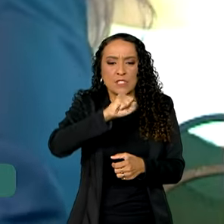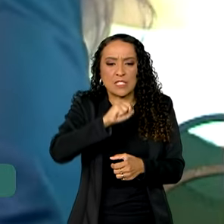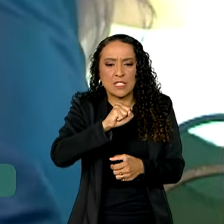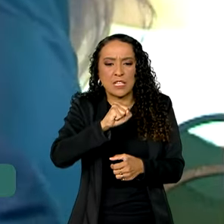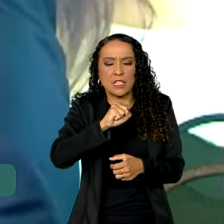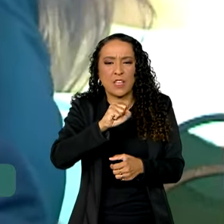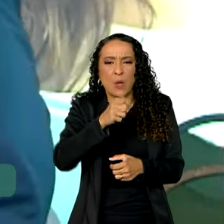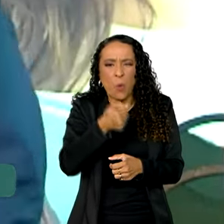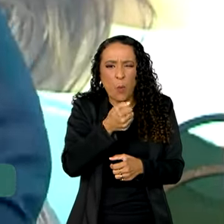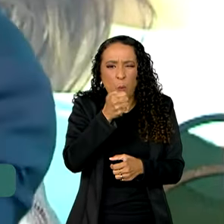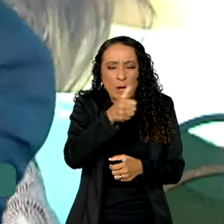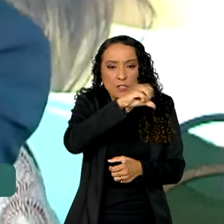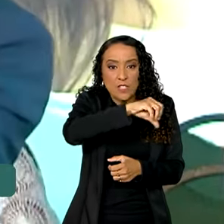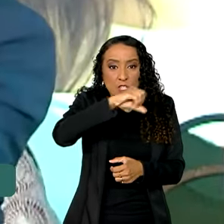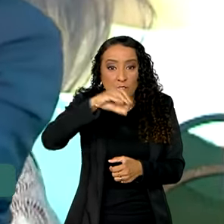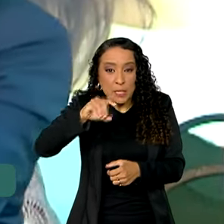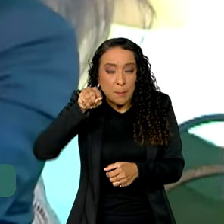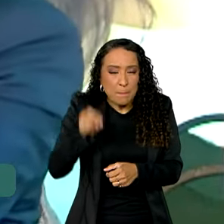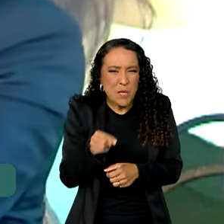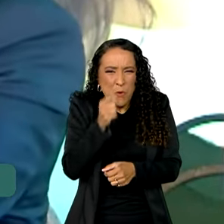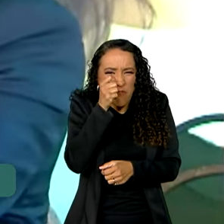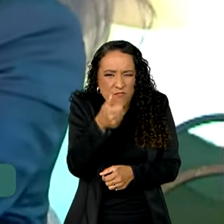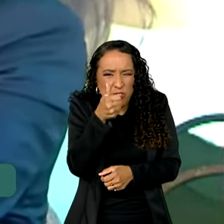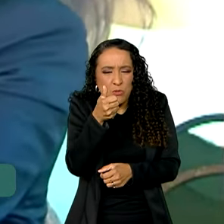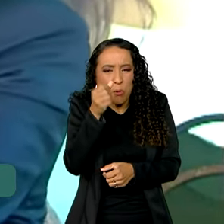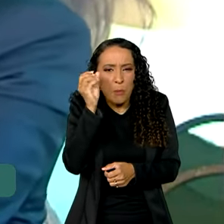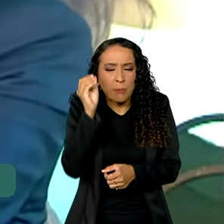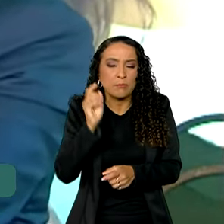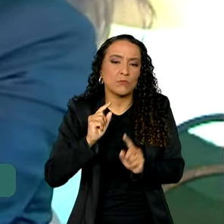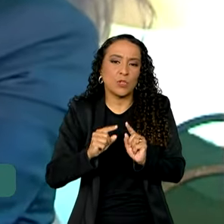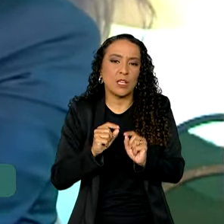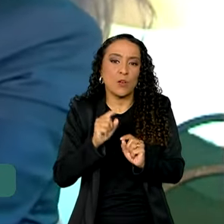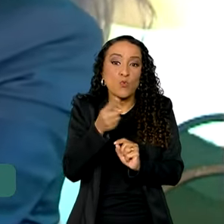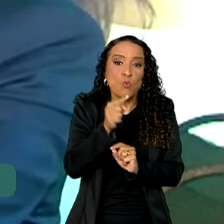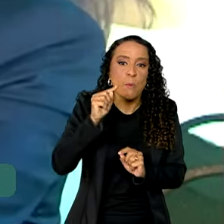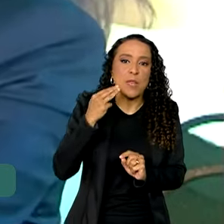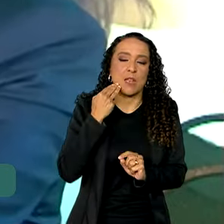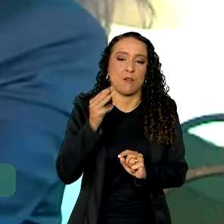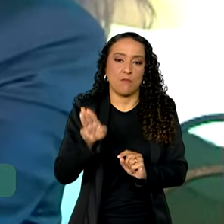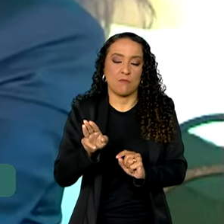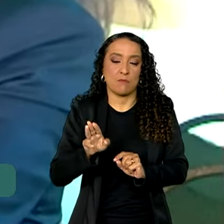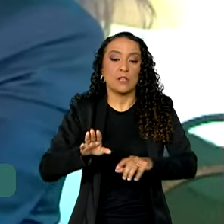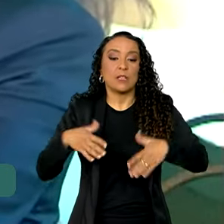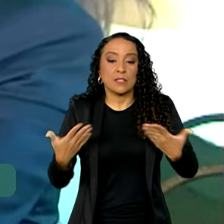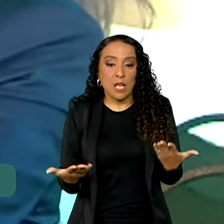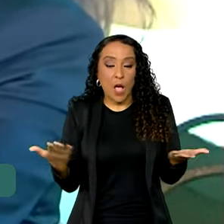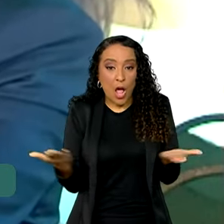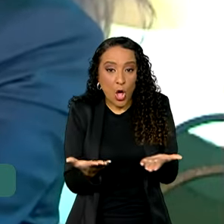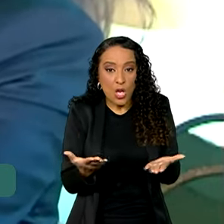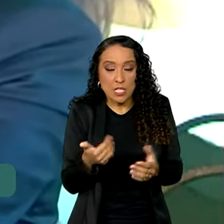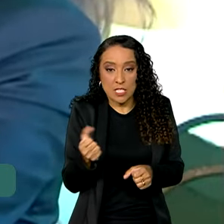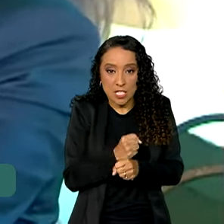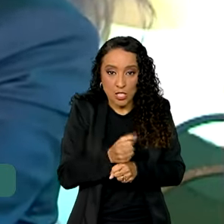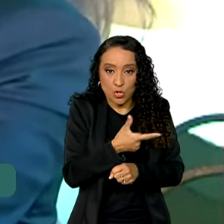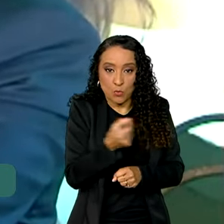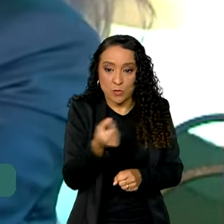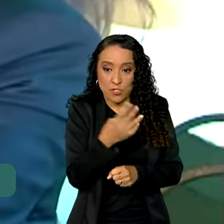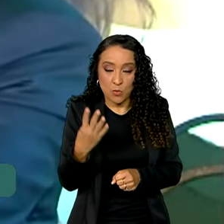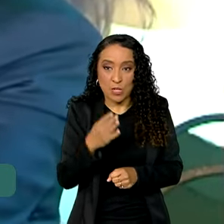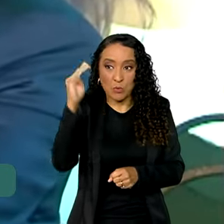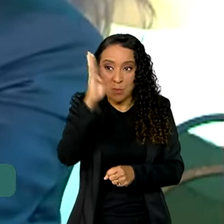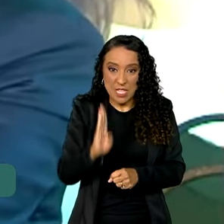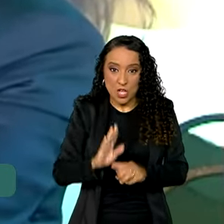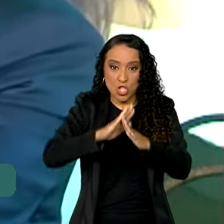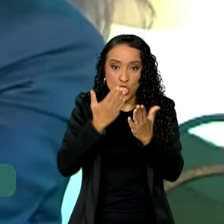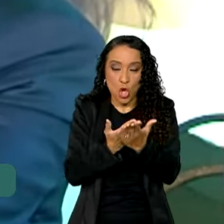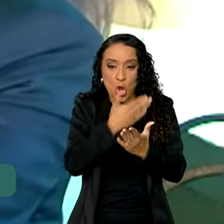980, quase 990 mil, faltou pouquinho para chegar a 1 milhão. Portanto, esse ano, 2024, o Brasil, a